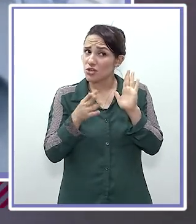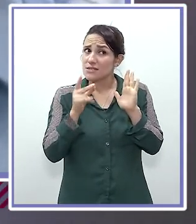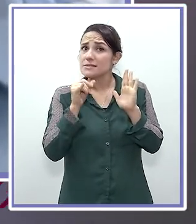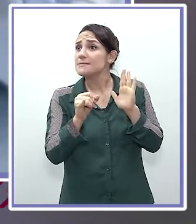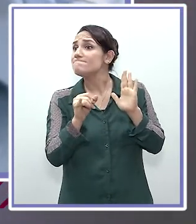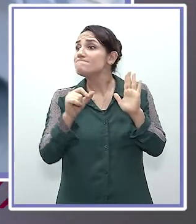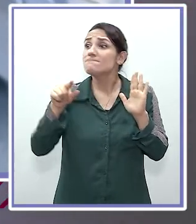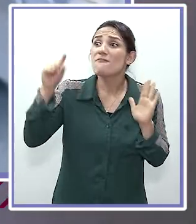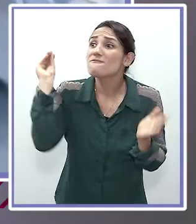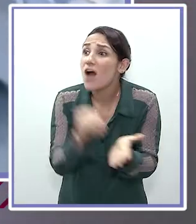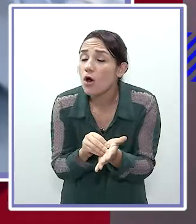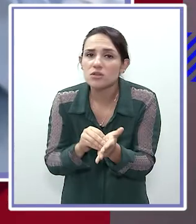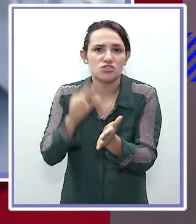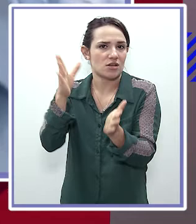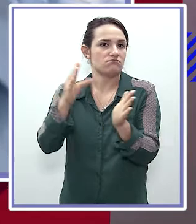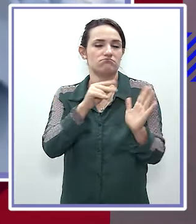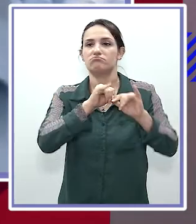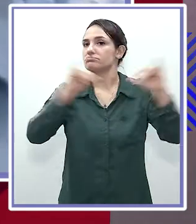caso a coisa complique, né?